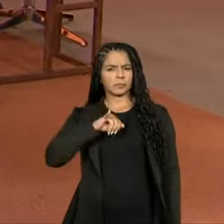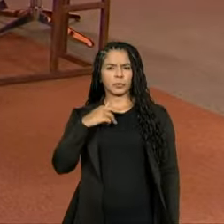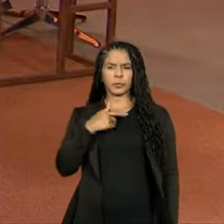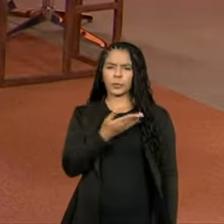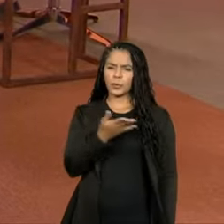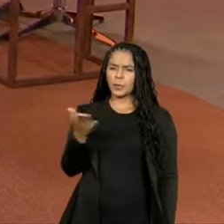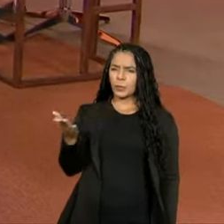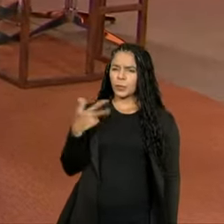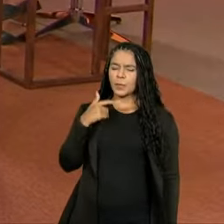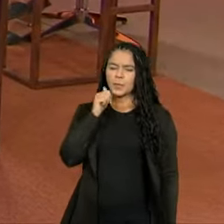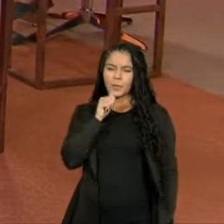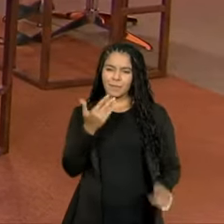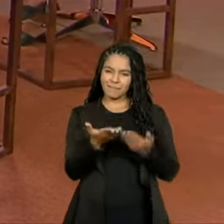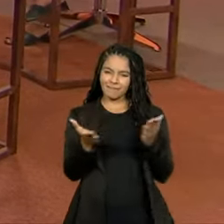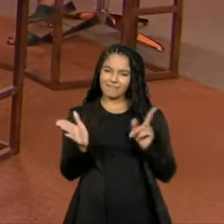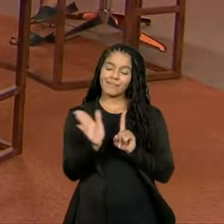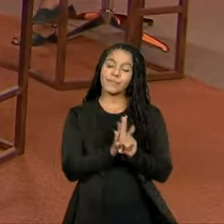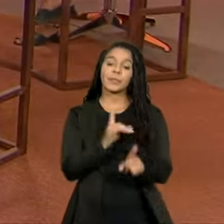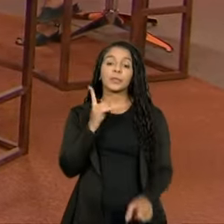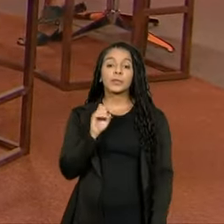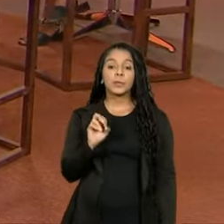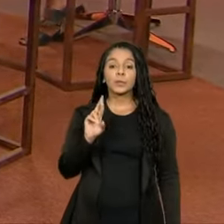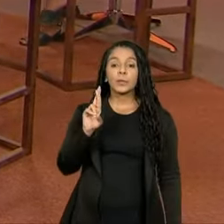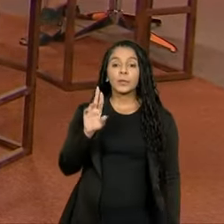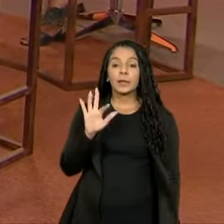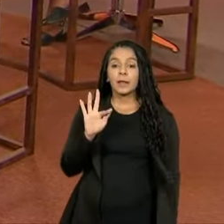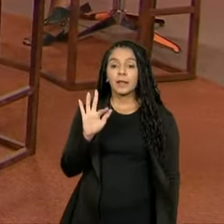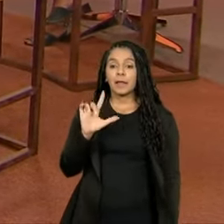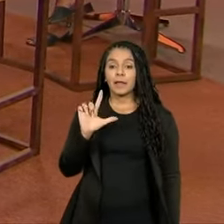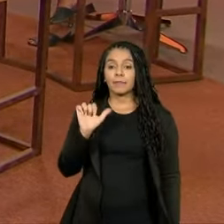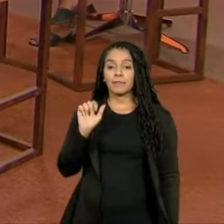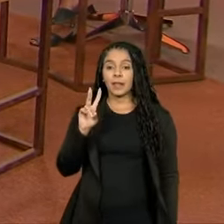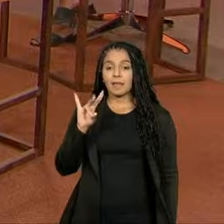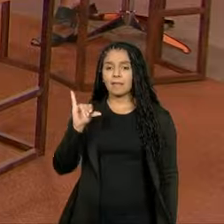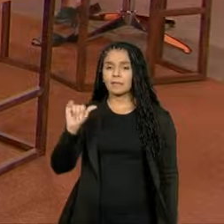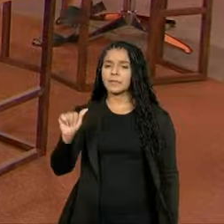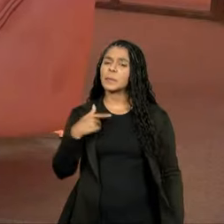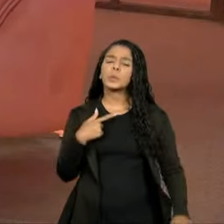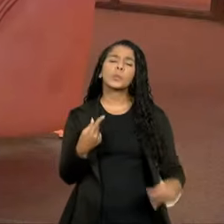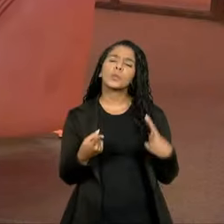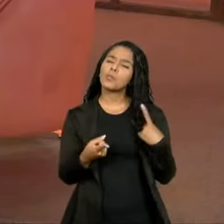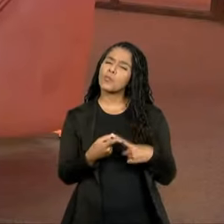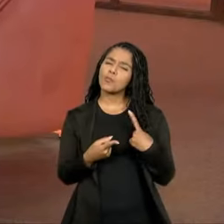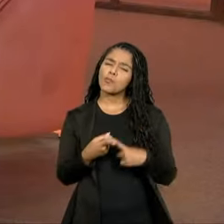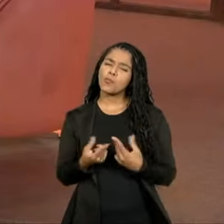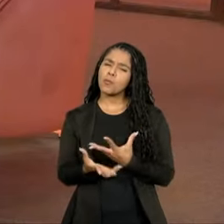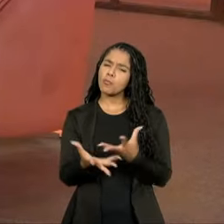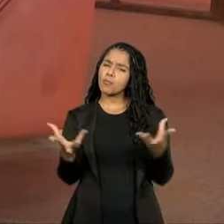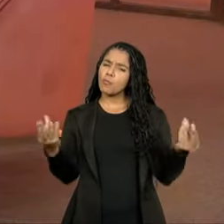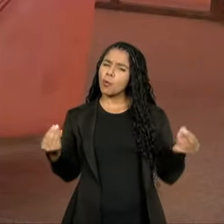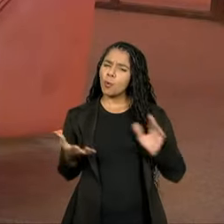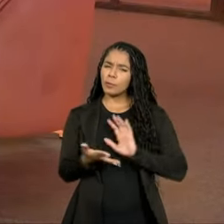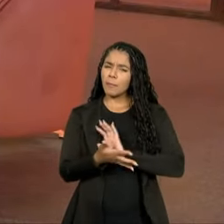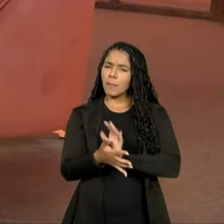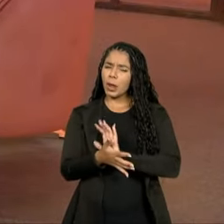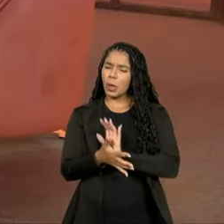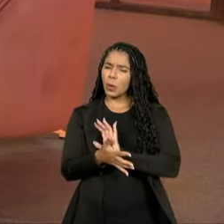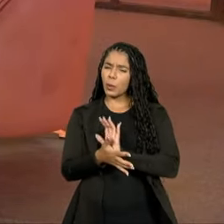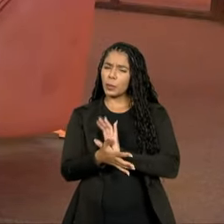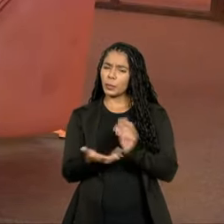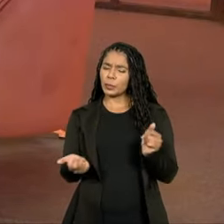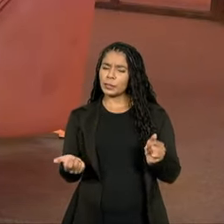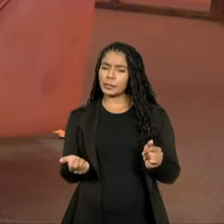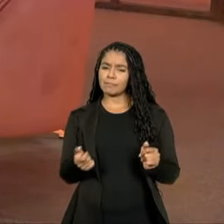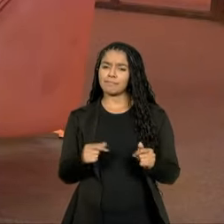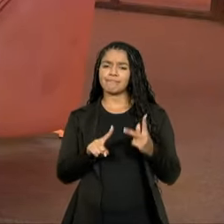Thalitinha, Liara. Doutora Flávia, por que que tem tanto preconceito ainda